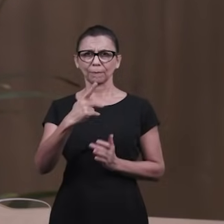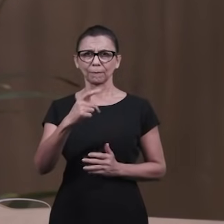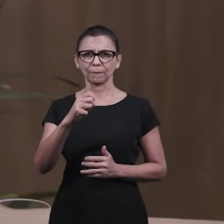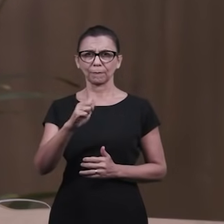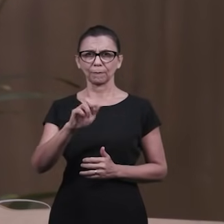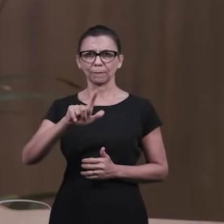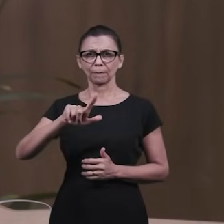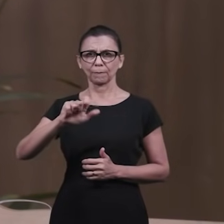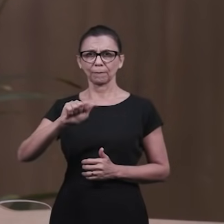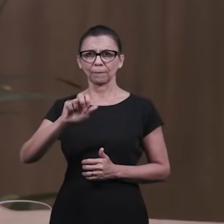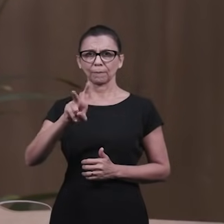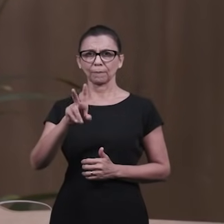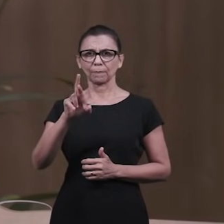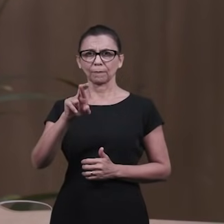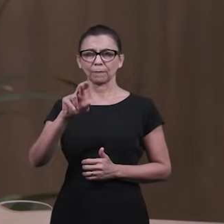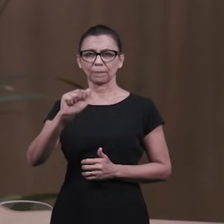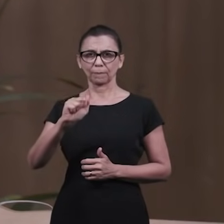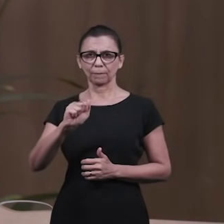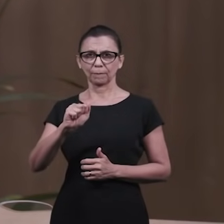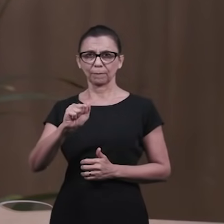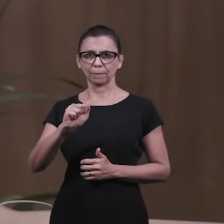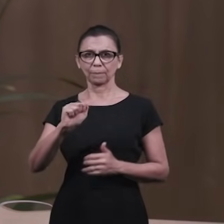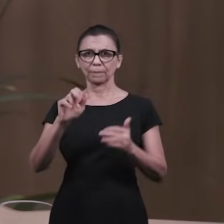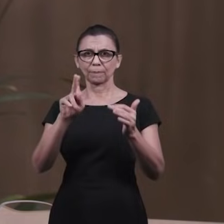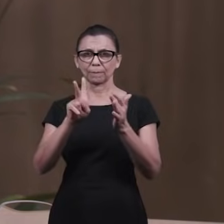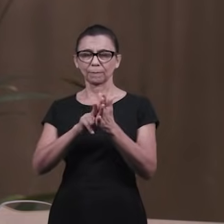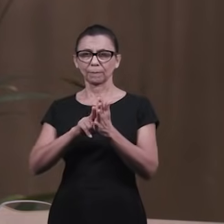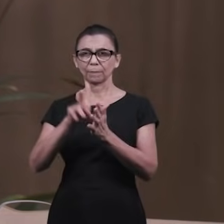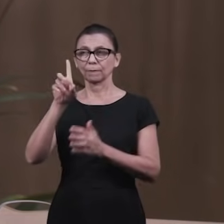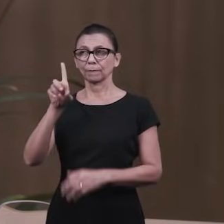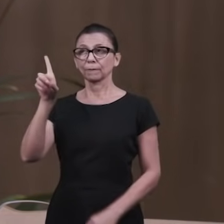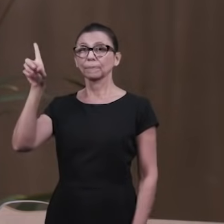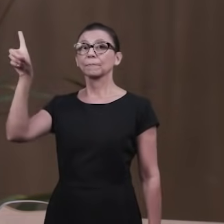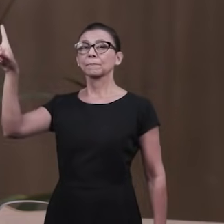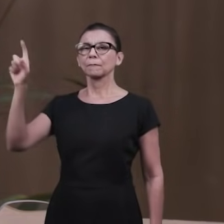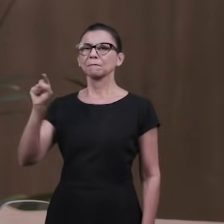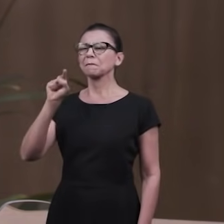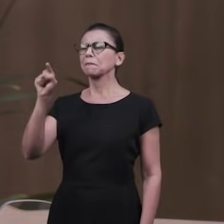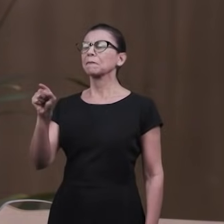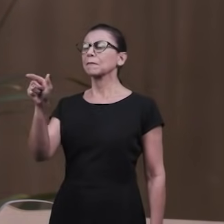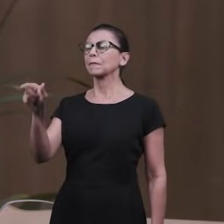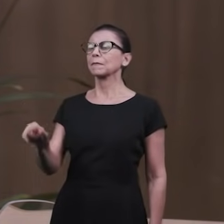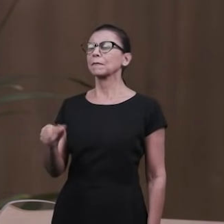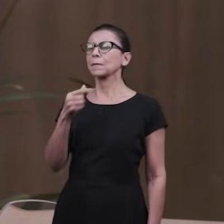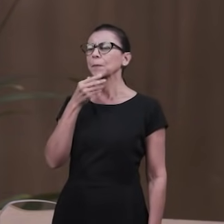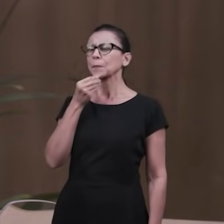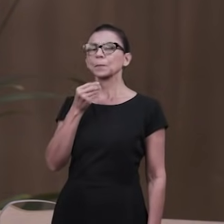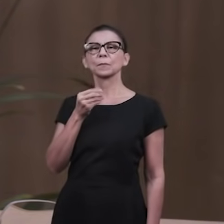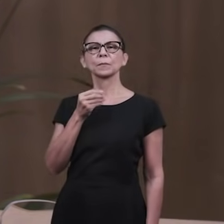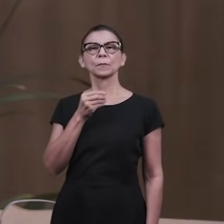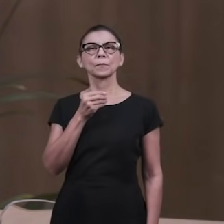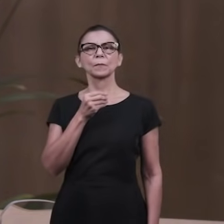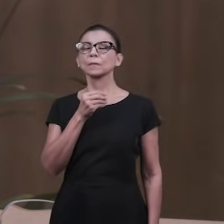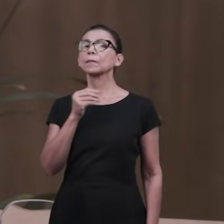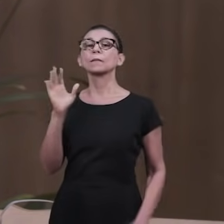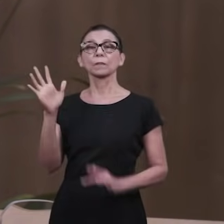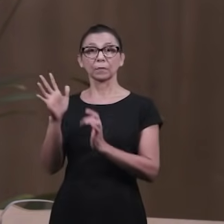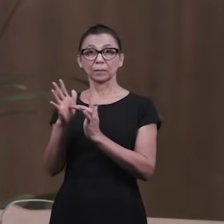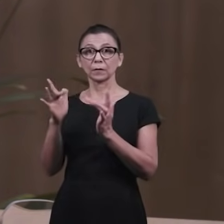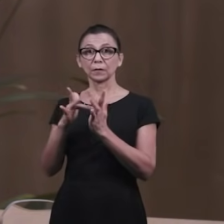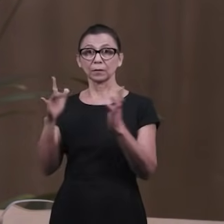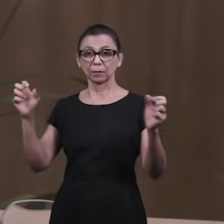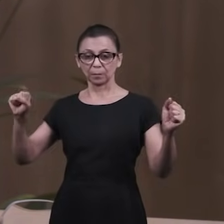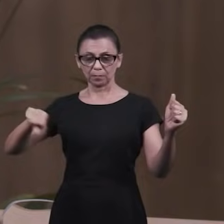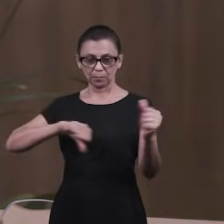Deus. Então, o que está dizendo ali? Quem é aquele varão? Jesus